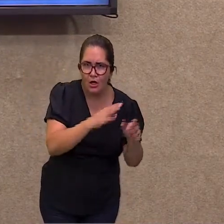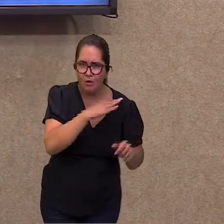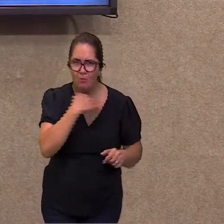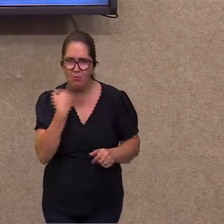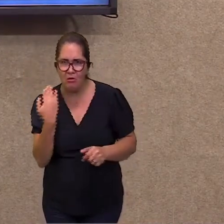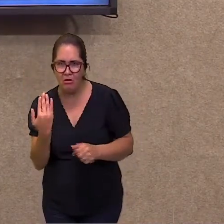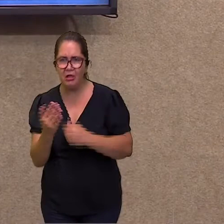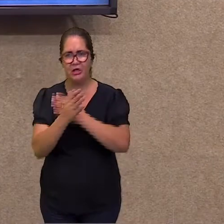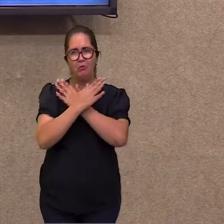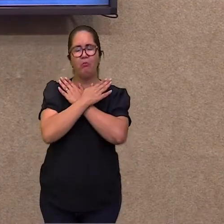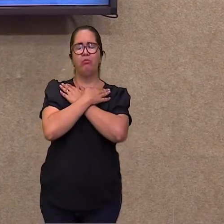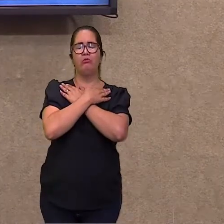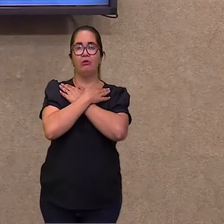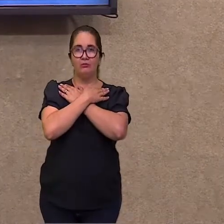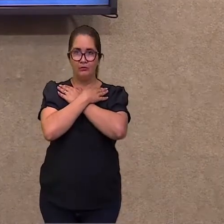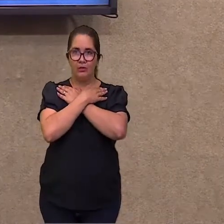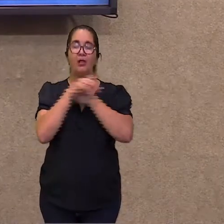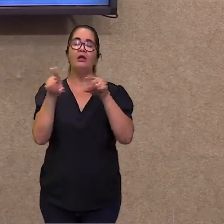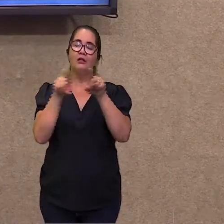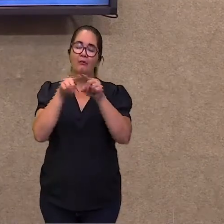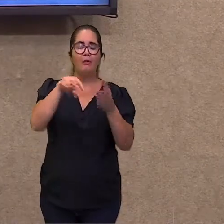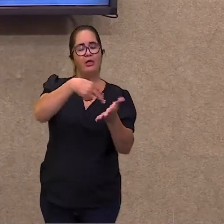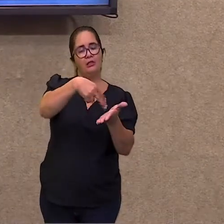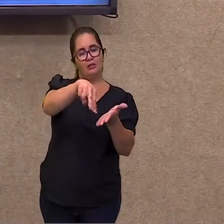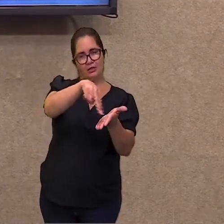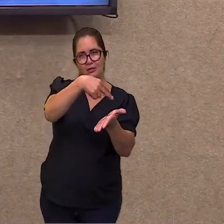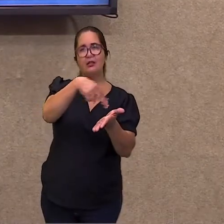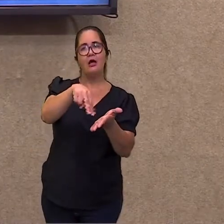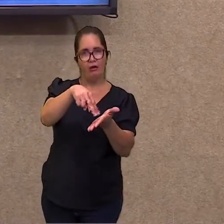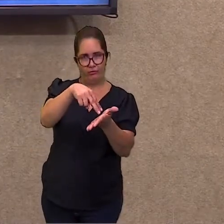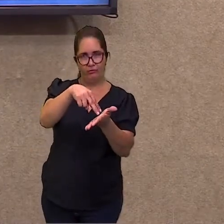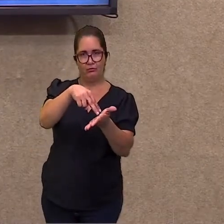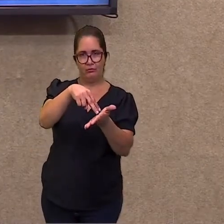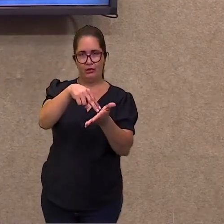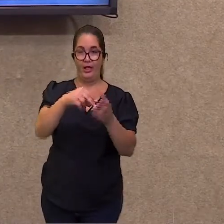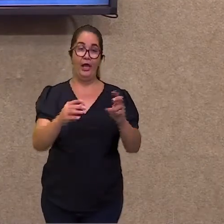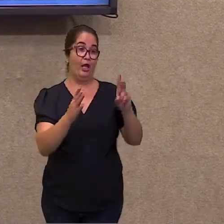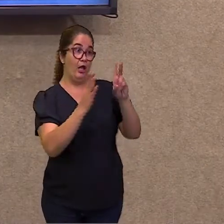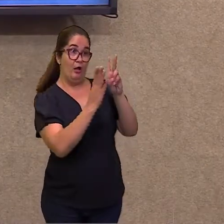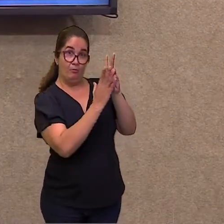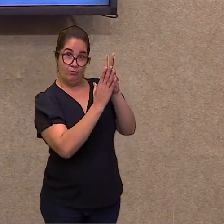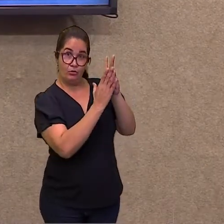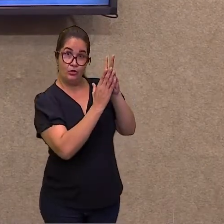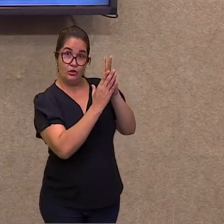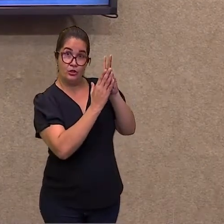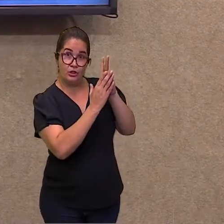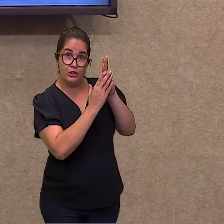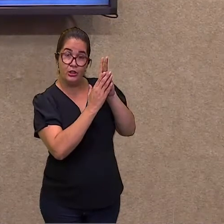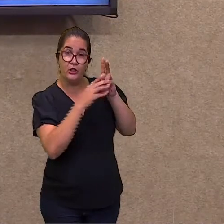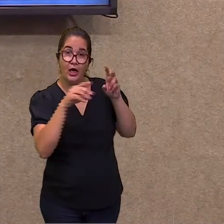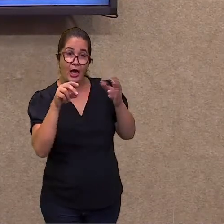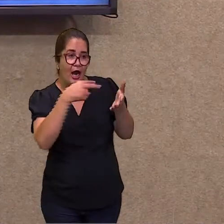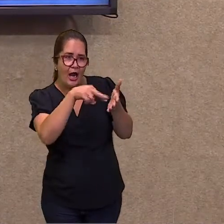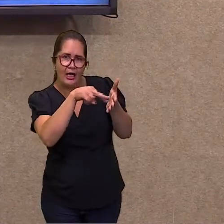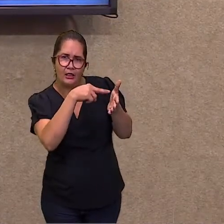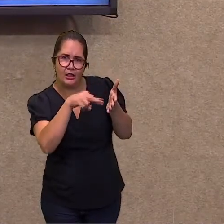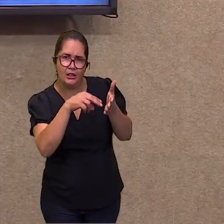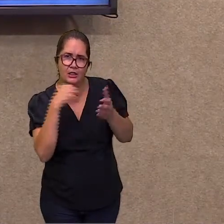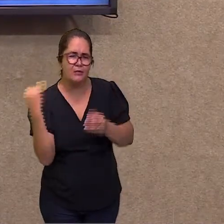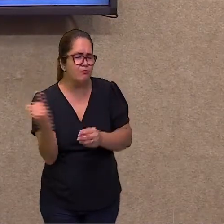Faz parte, é algo sagrado para eles, né? Então, a dança para os índios é